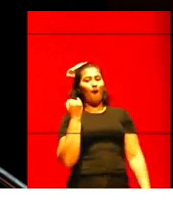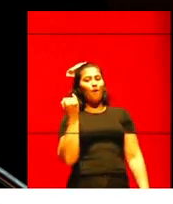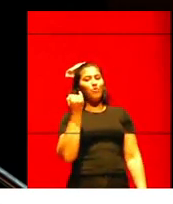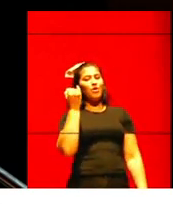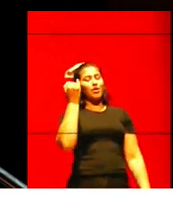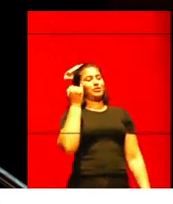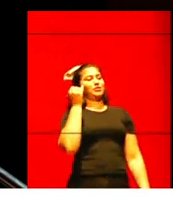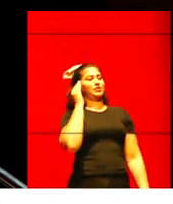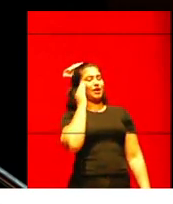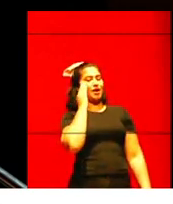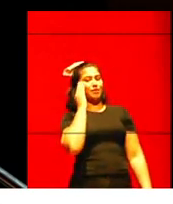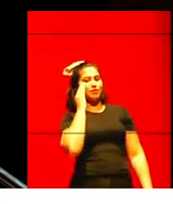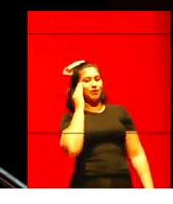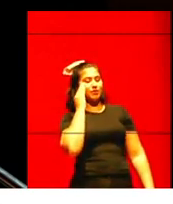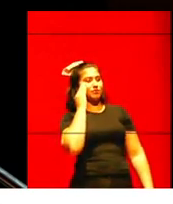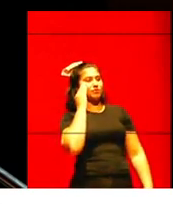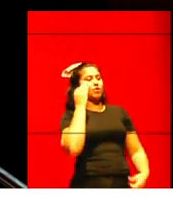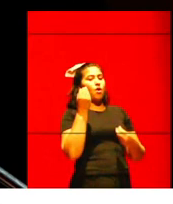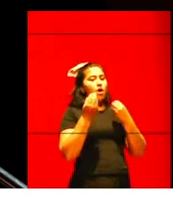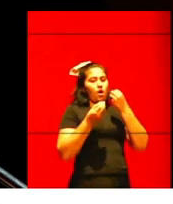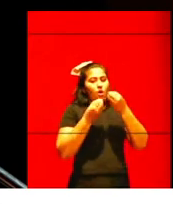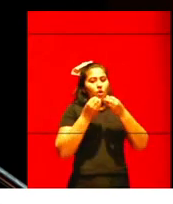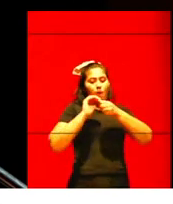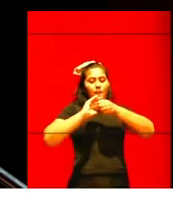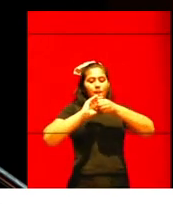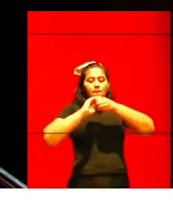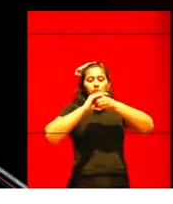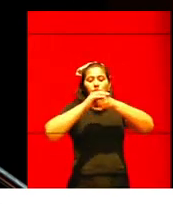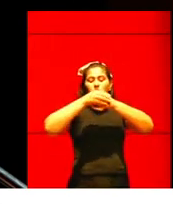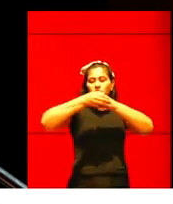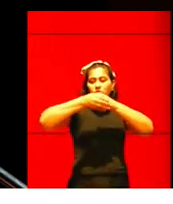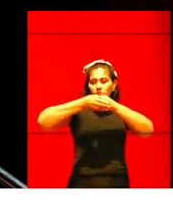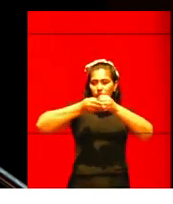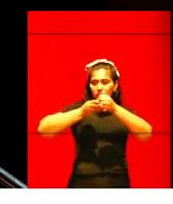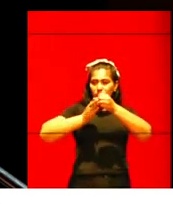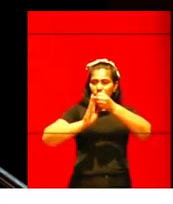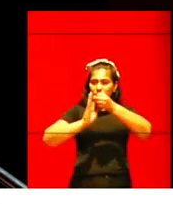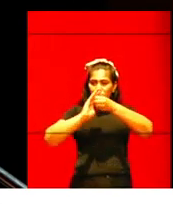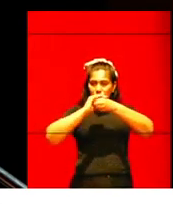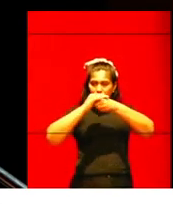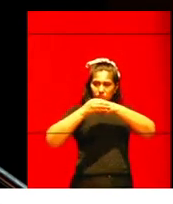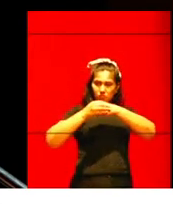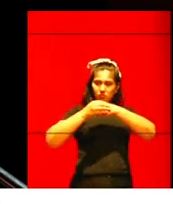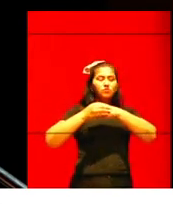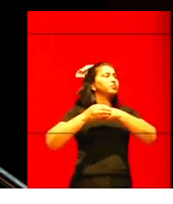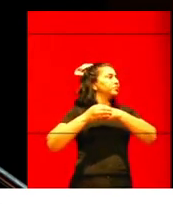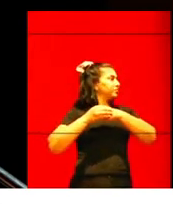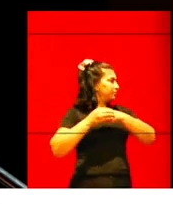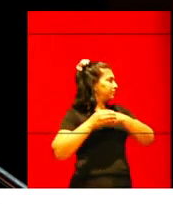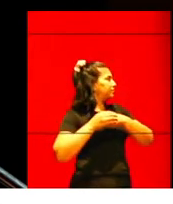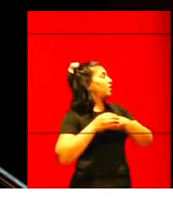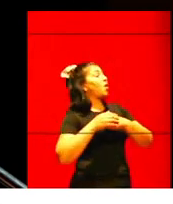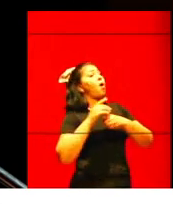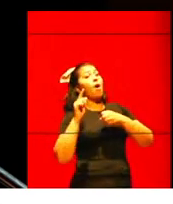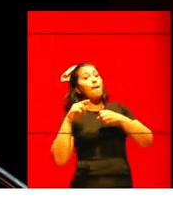manter a fluidez da membrana plasmática, ok? A membrana plasmática, ela é fluida.